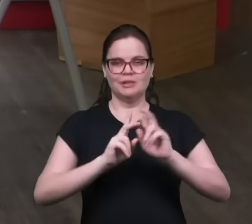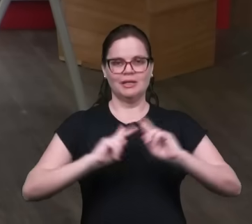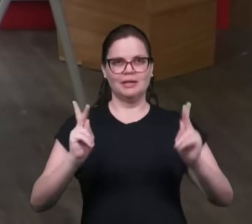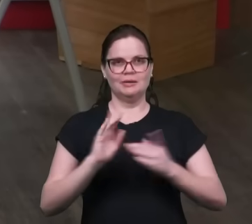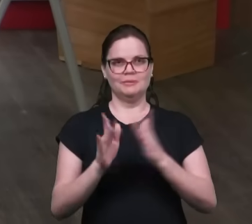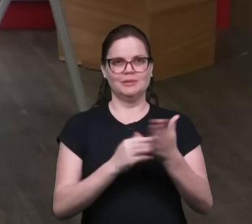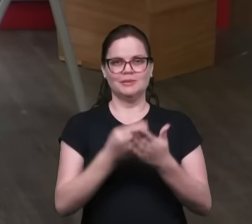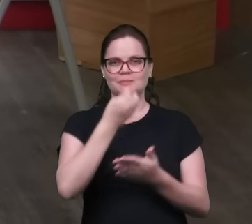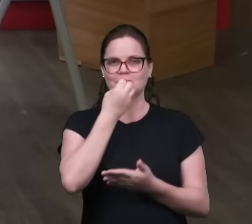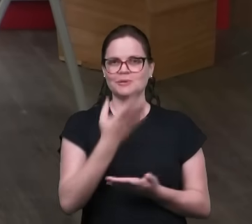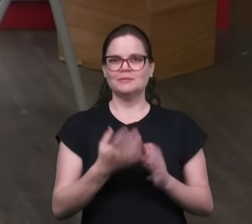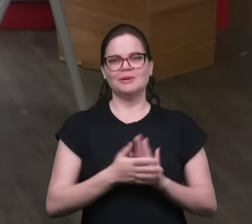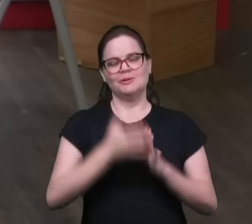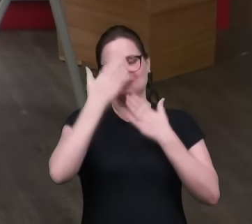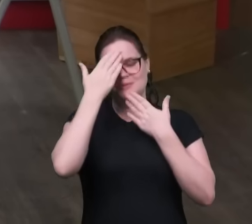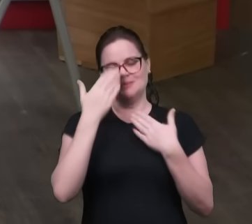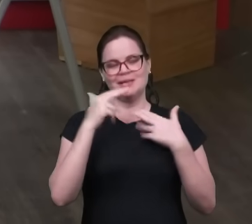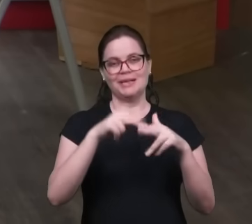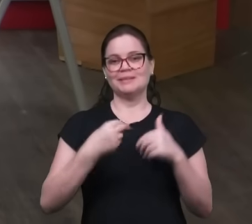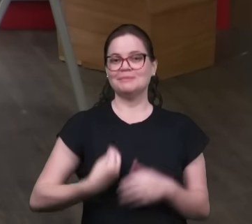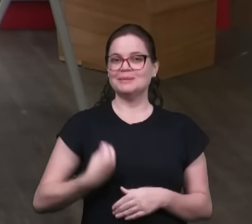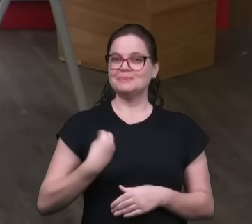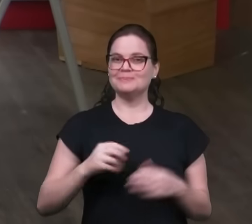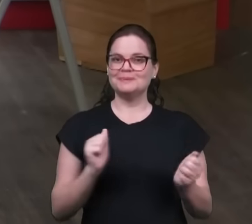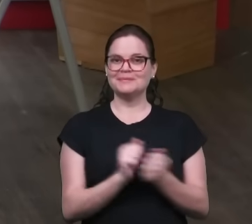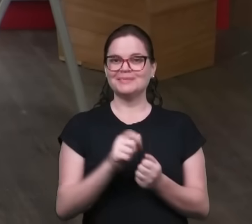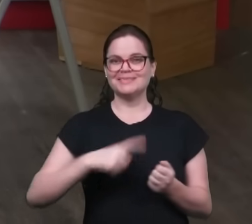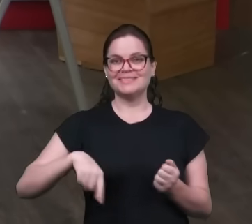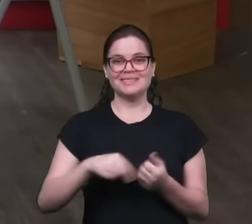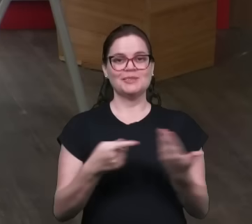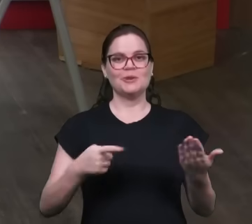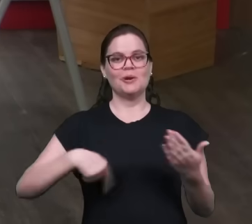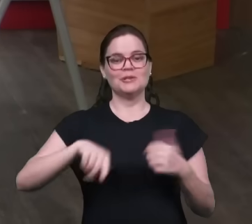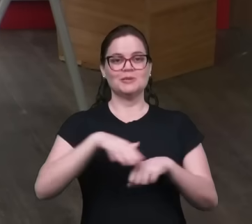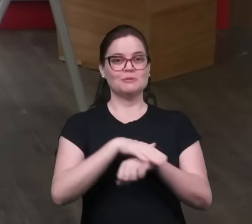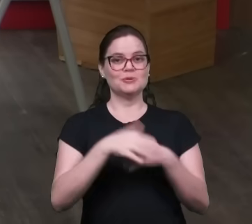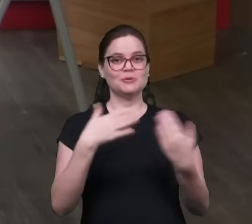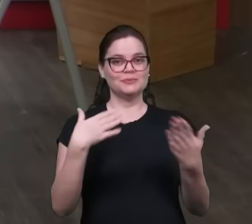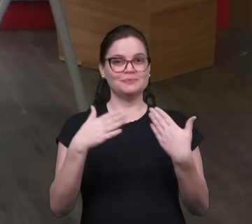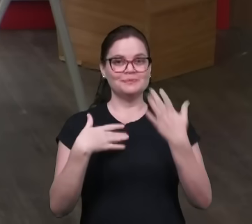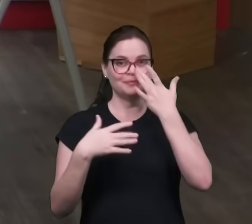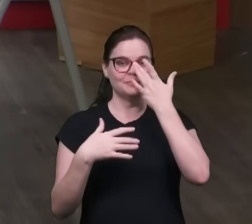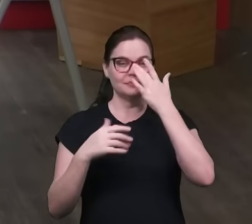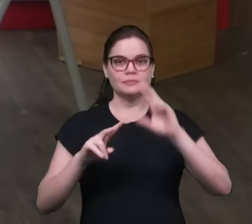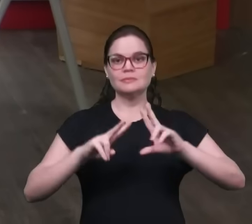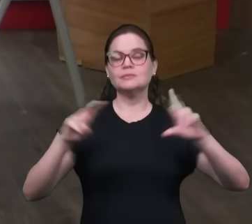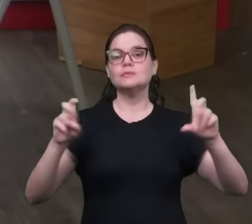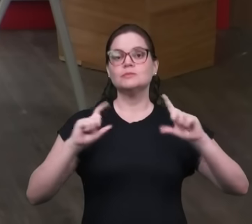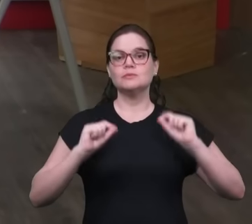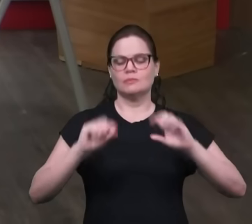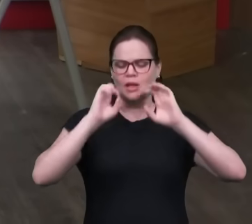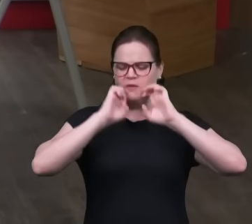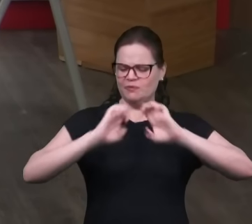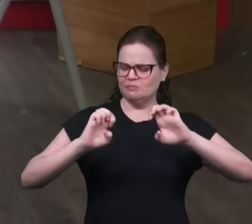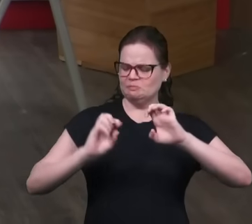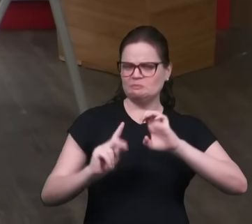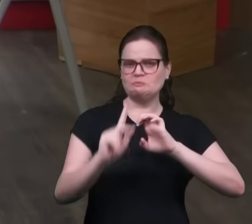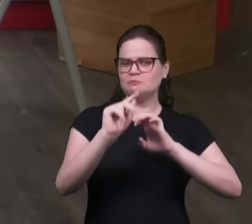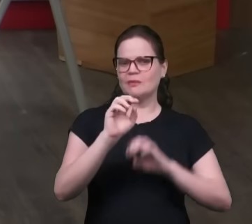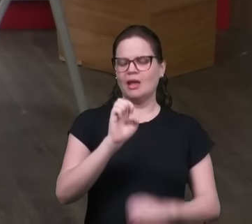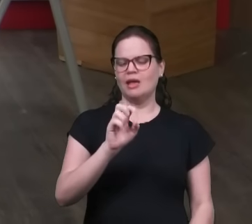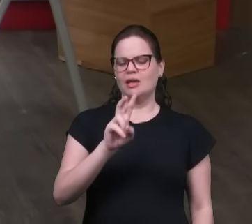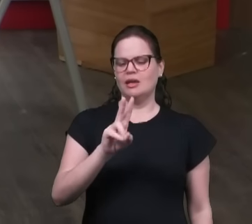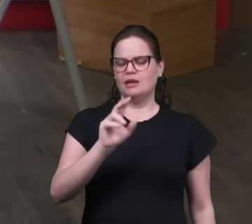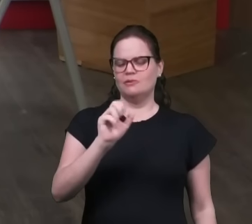Sempre bom estar Muito obrigado pela sua participação conosco. Nós vamos aqui conversar um pouco a respeito de Evangelho Eterno, né? E quando falar em